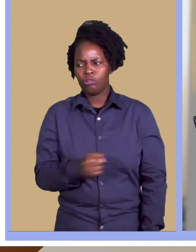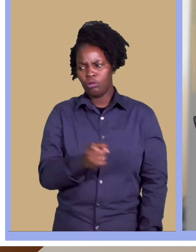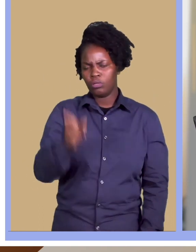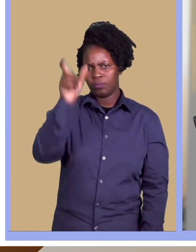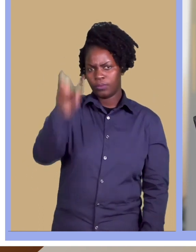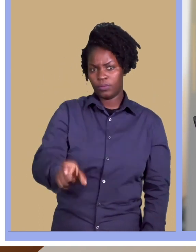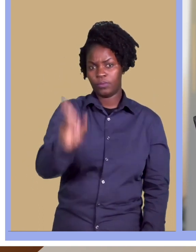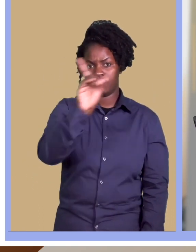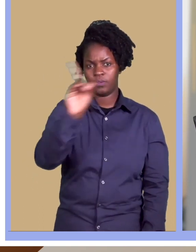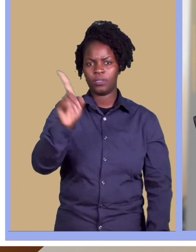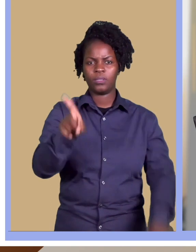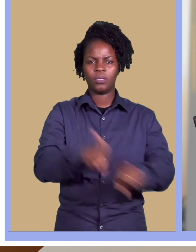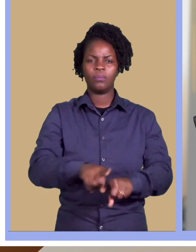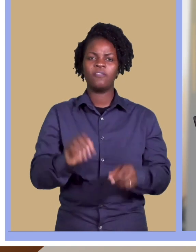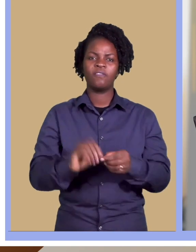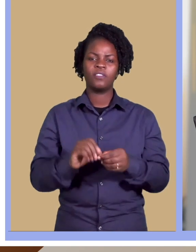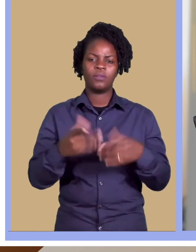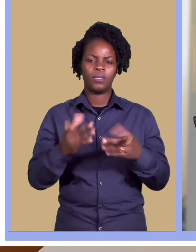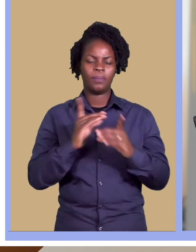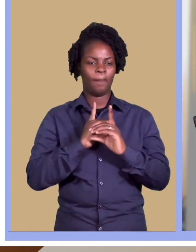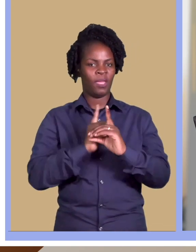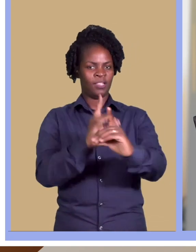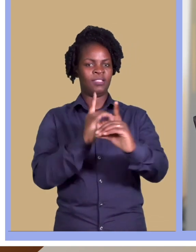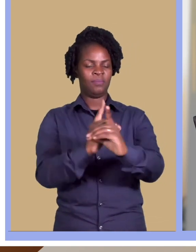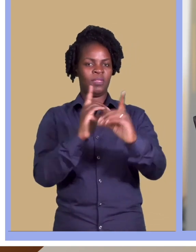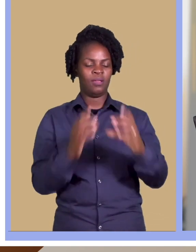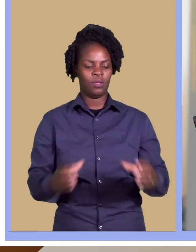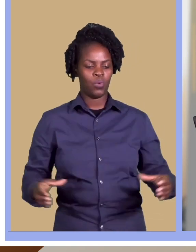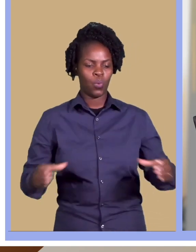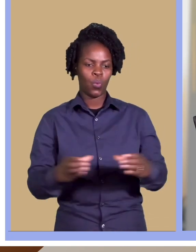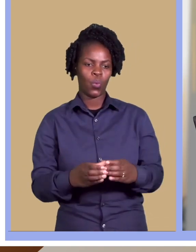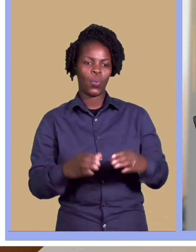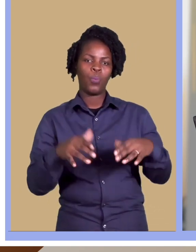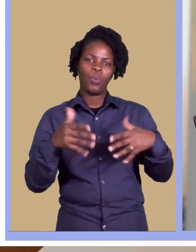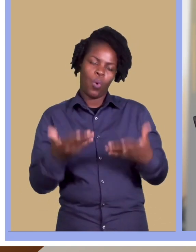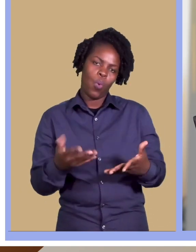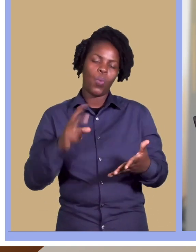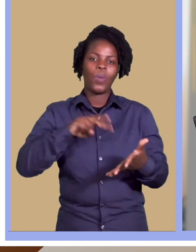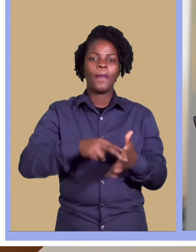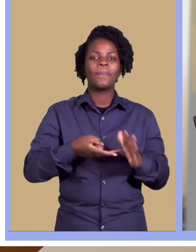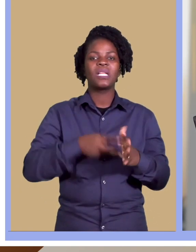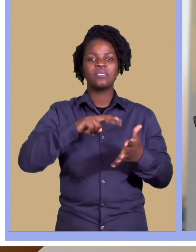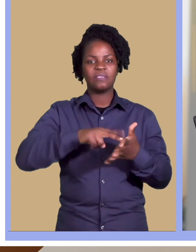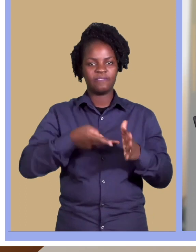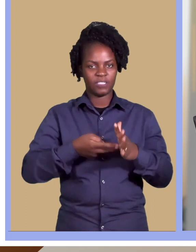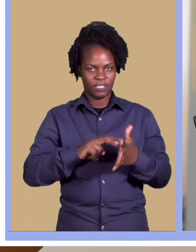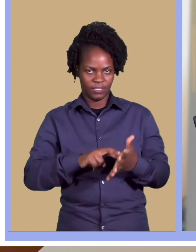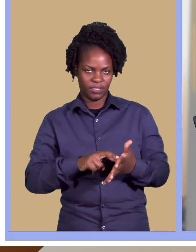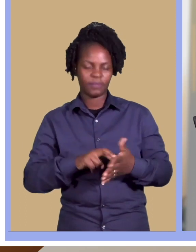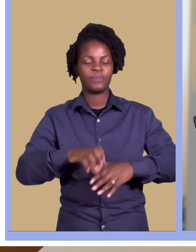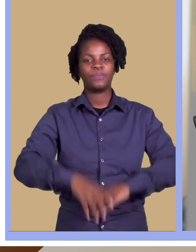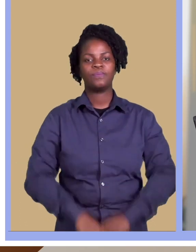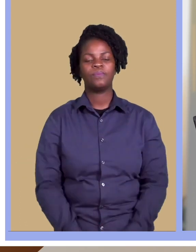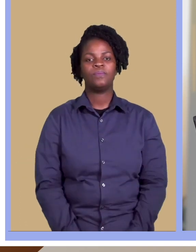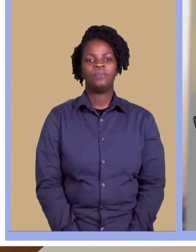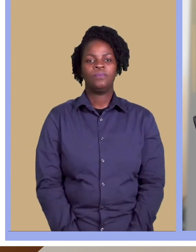lá no grupo ou na planificação, nessa coordenação na qual nós falamos. Concordo, acho